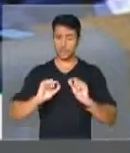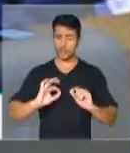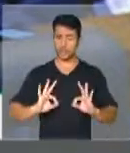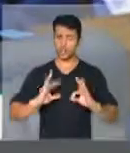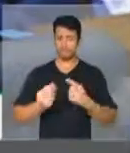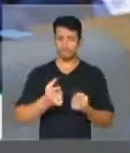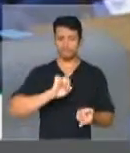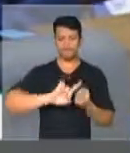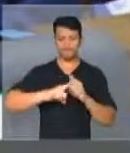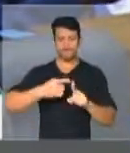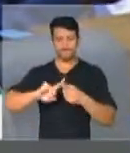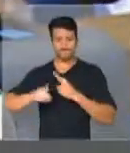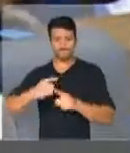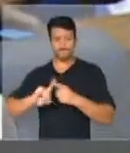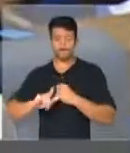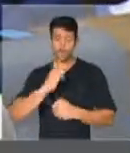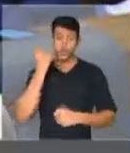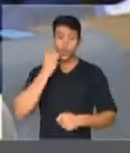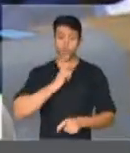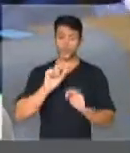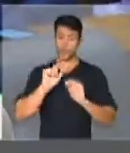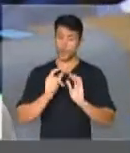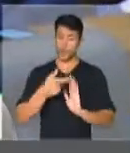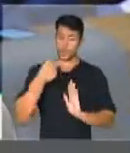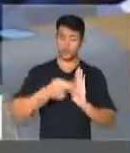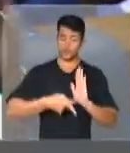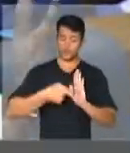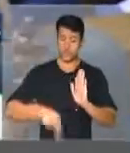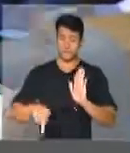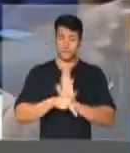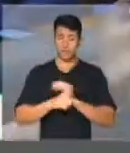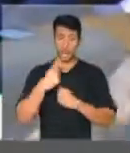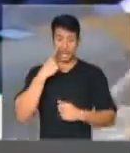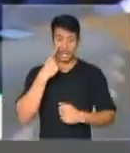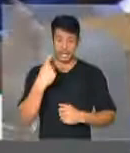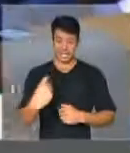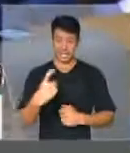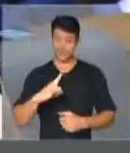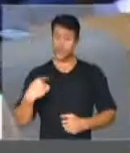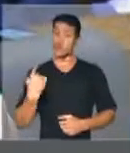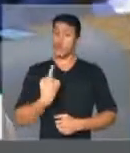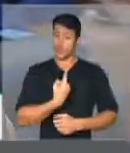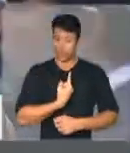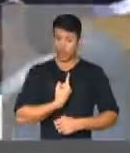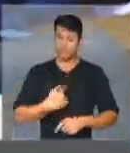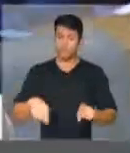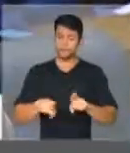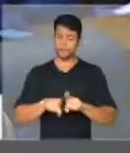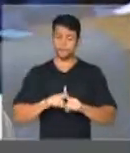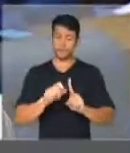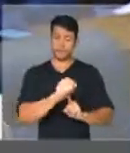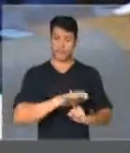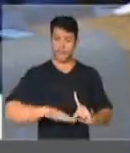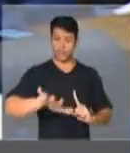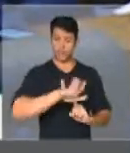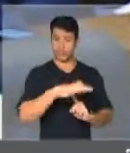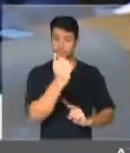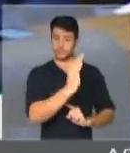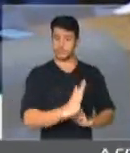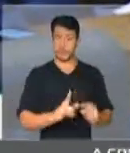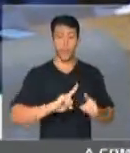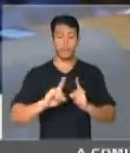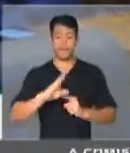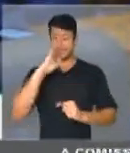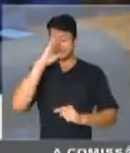para que esses projetos de interesse nosso também, é de interesse da sociedade brasileira, mas sobretudo